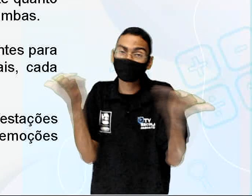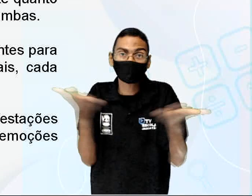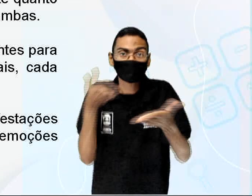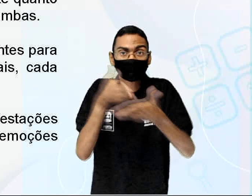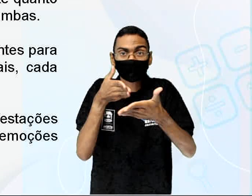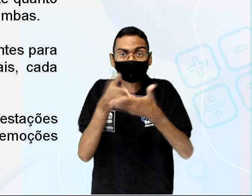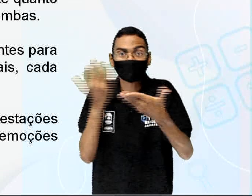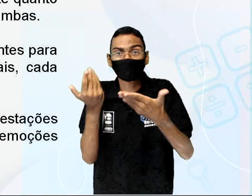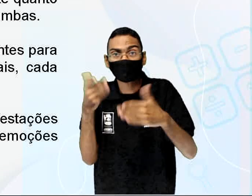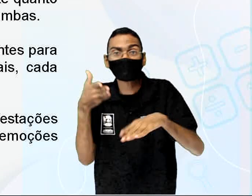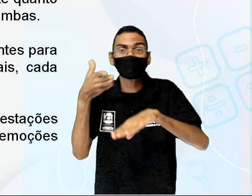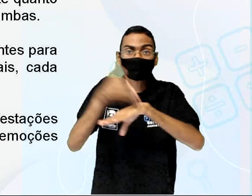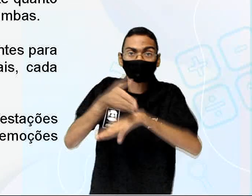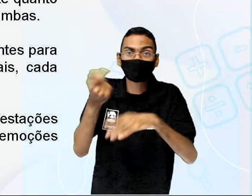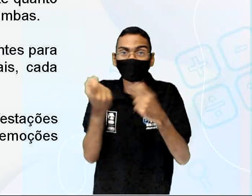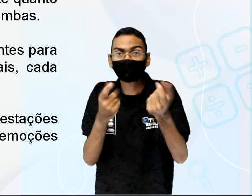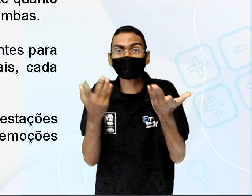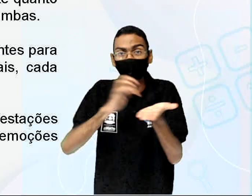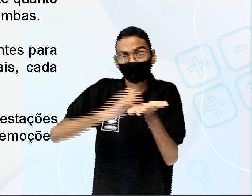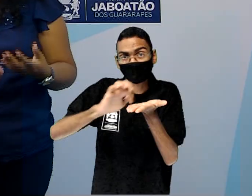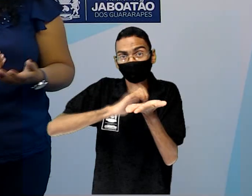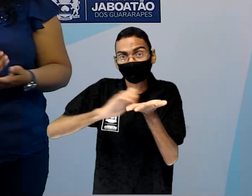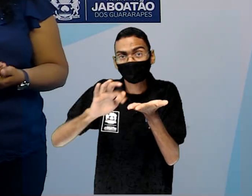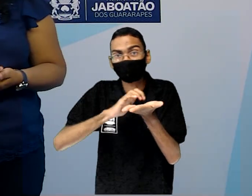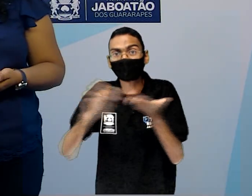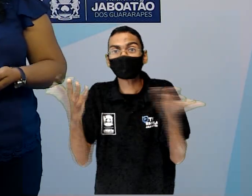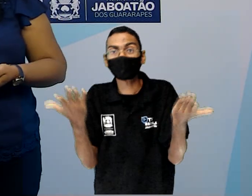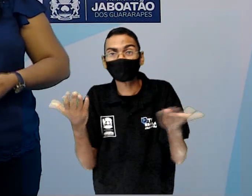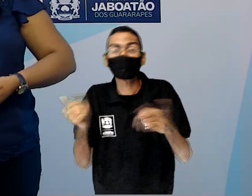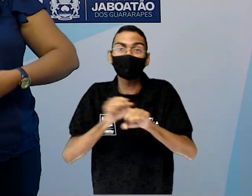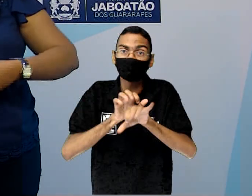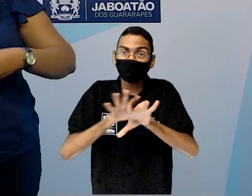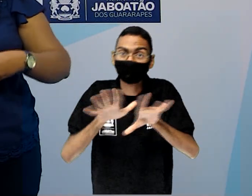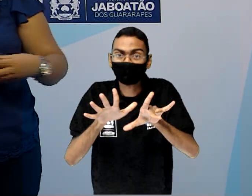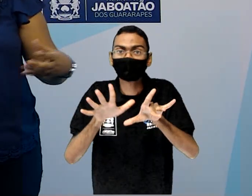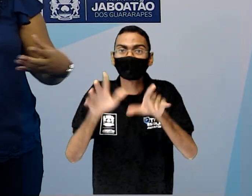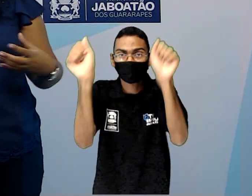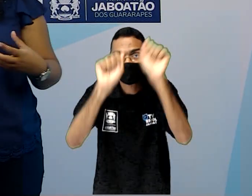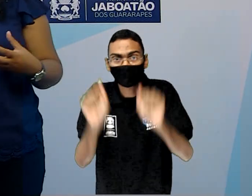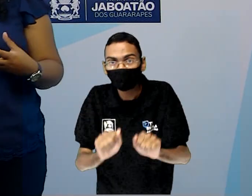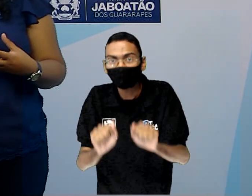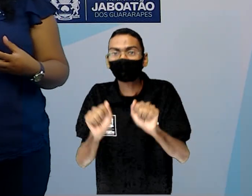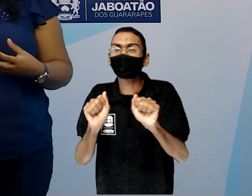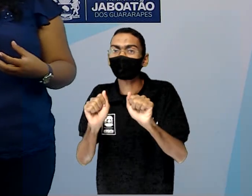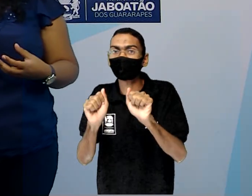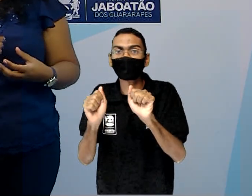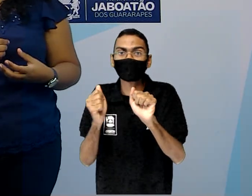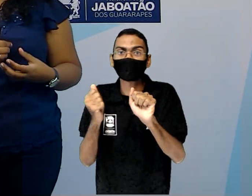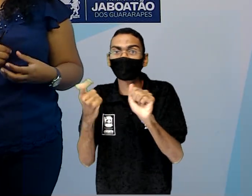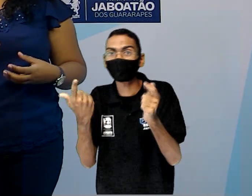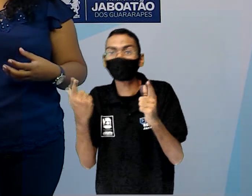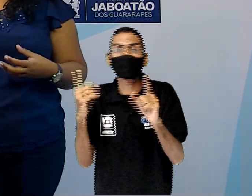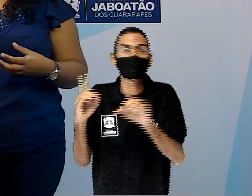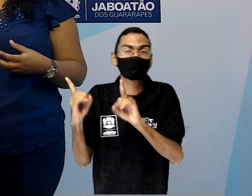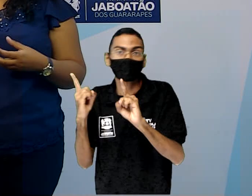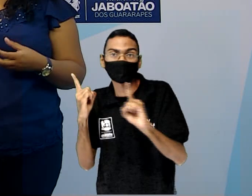aproximação digital. Então, cada vez mais manifestações artísticas, elas aproximam o público da